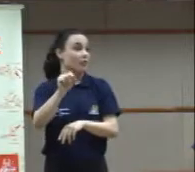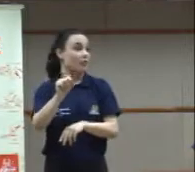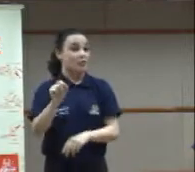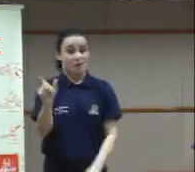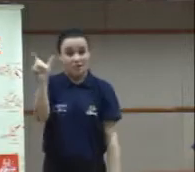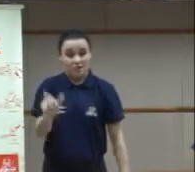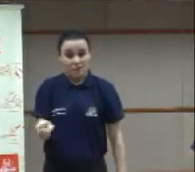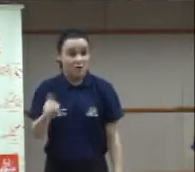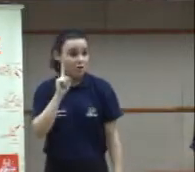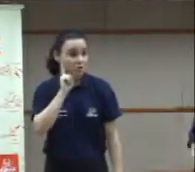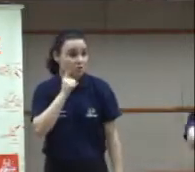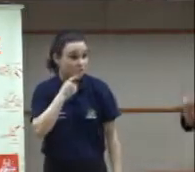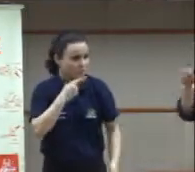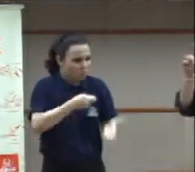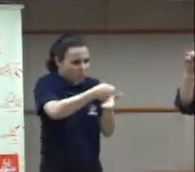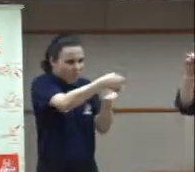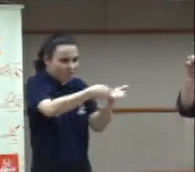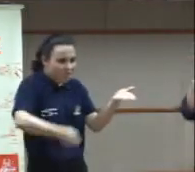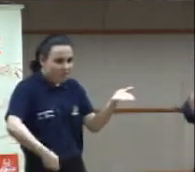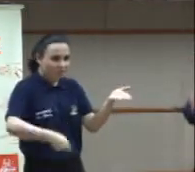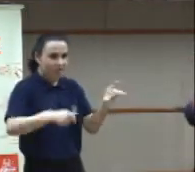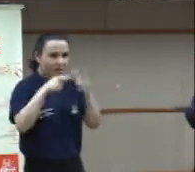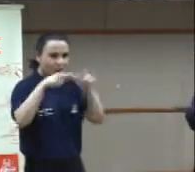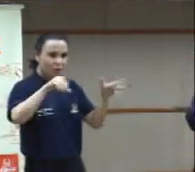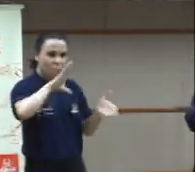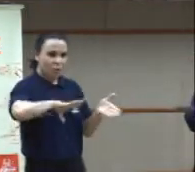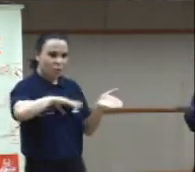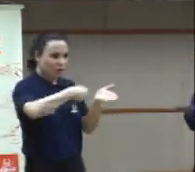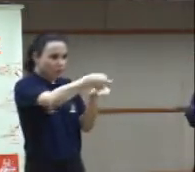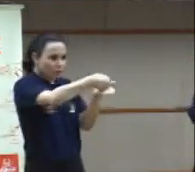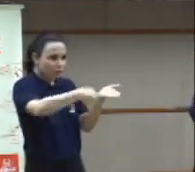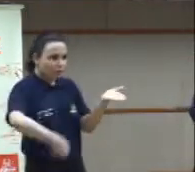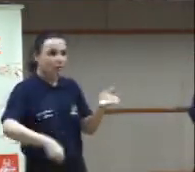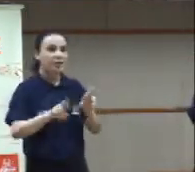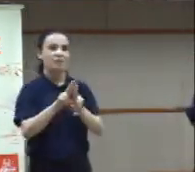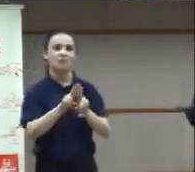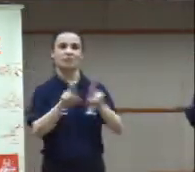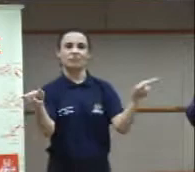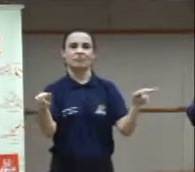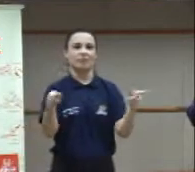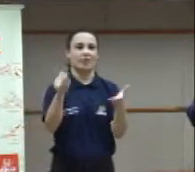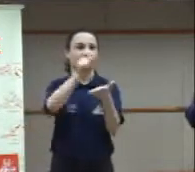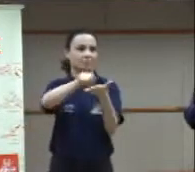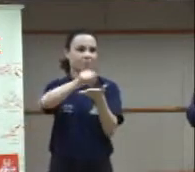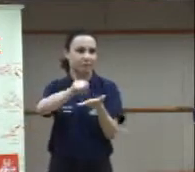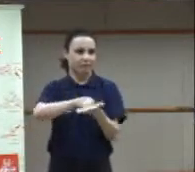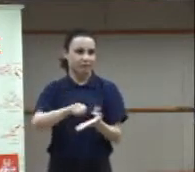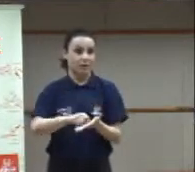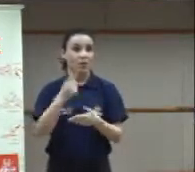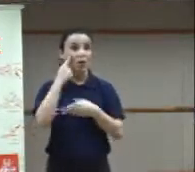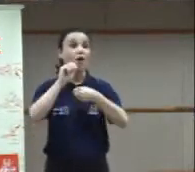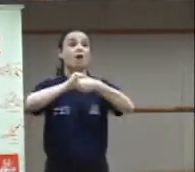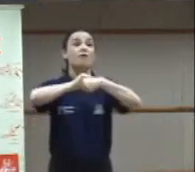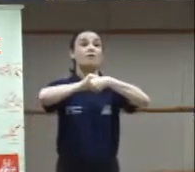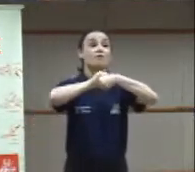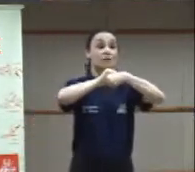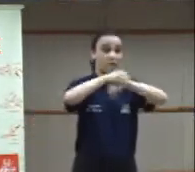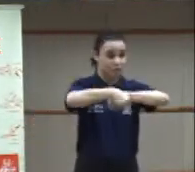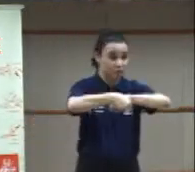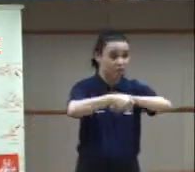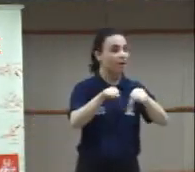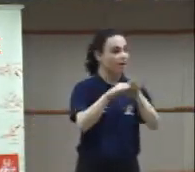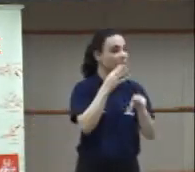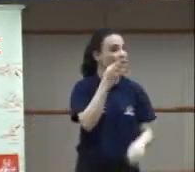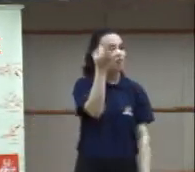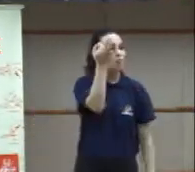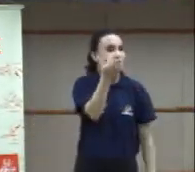critérios diferenciados, desde o vestibular. Eu fiz questão de colocar ali a questão da correção de